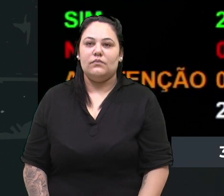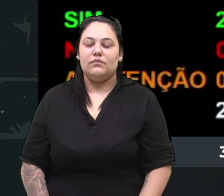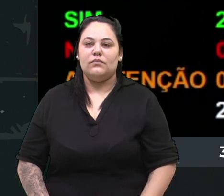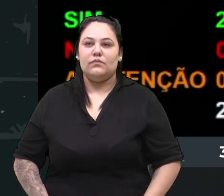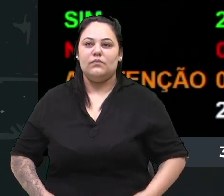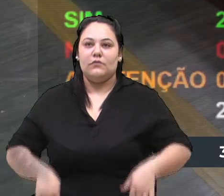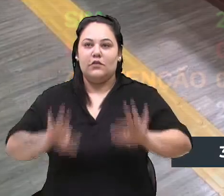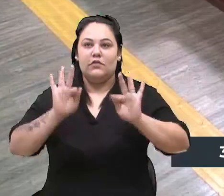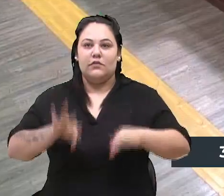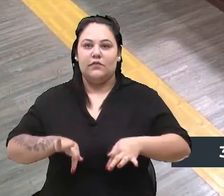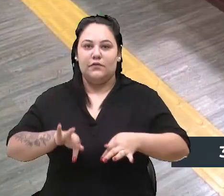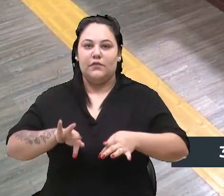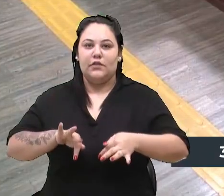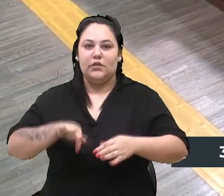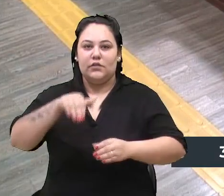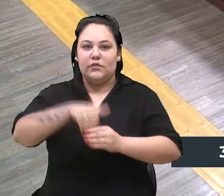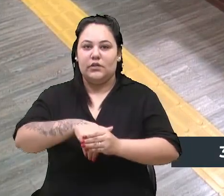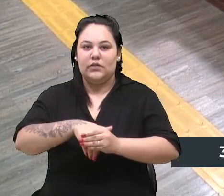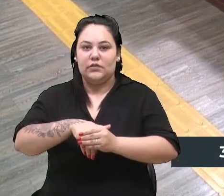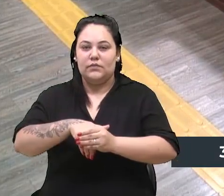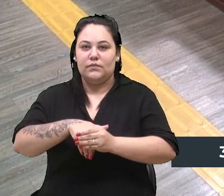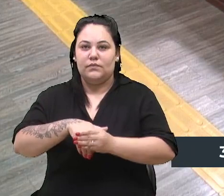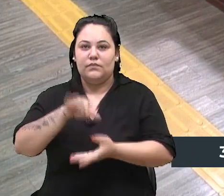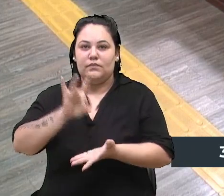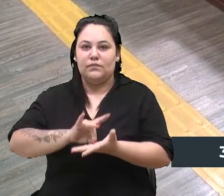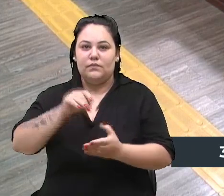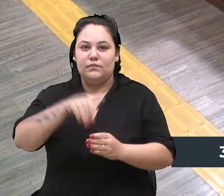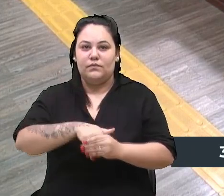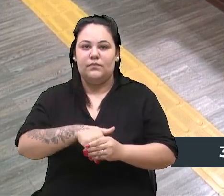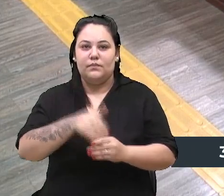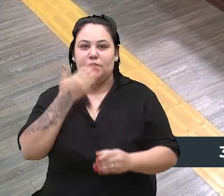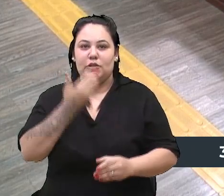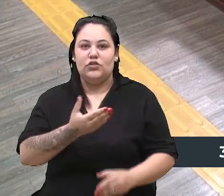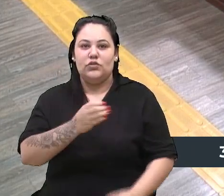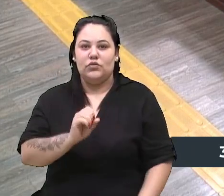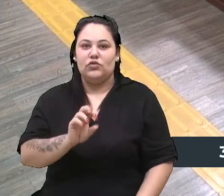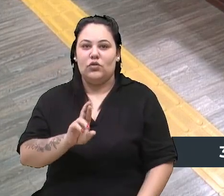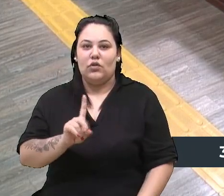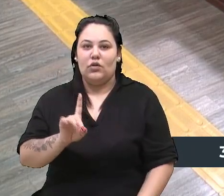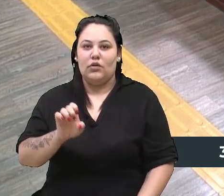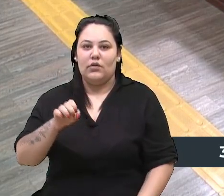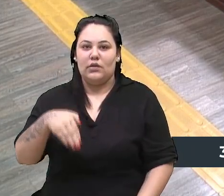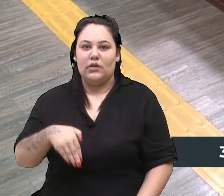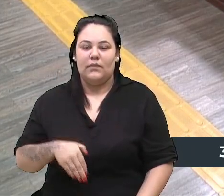Encerrado o registro dos votos, encerrada a votação. Questão de ordem, presidente.